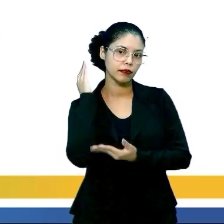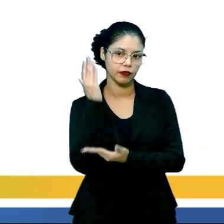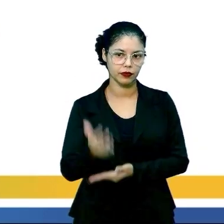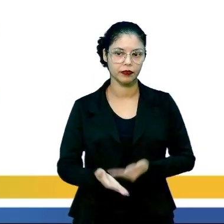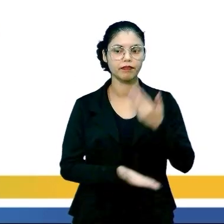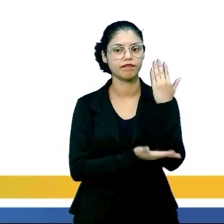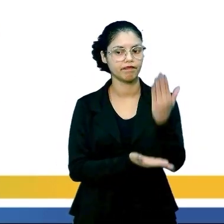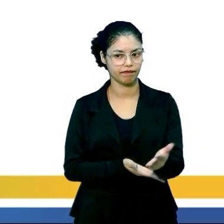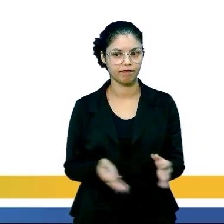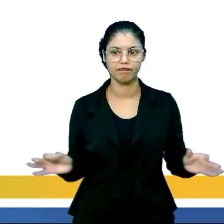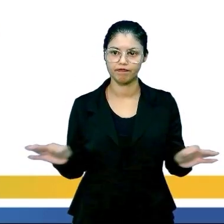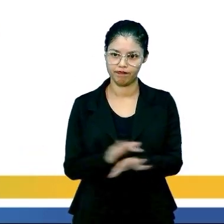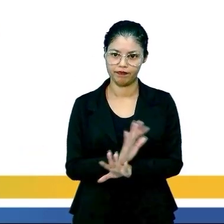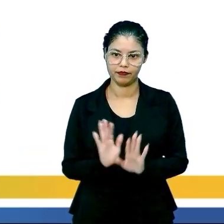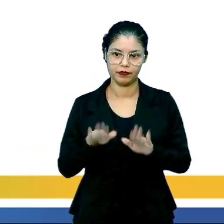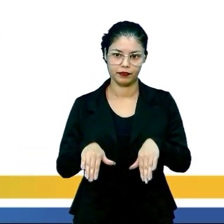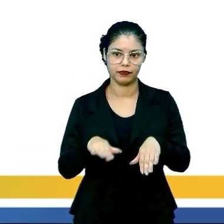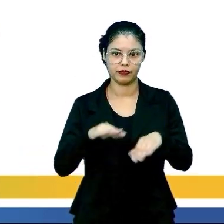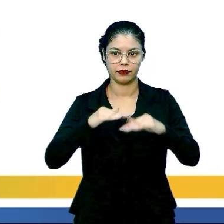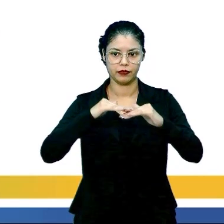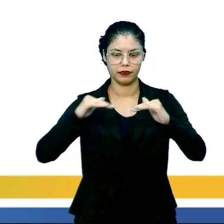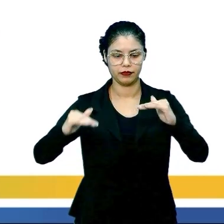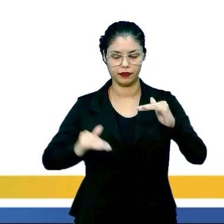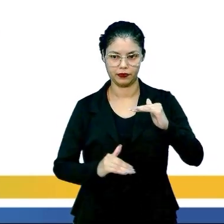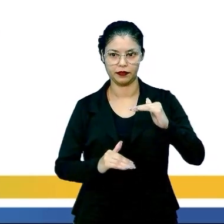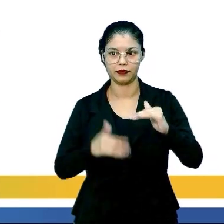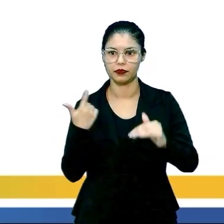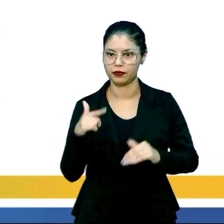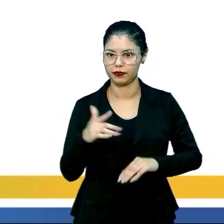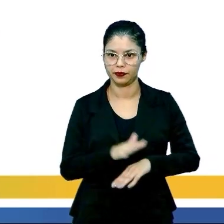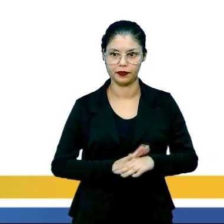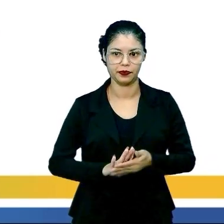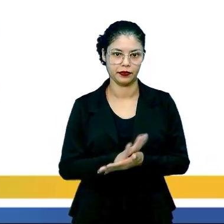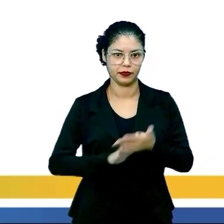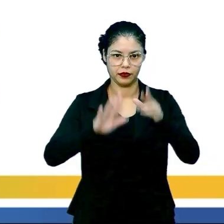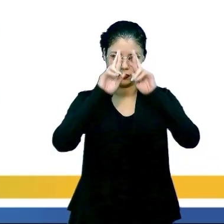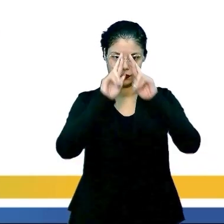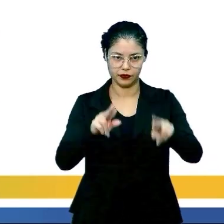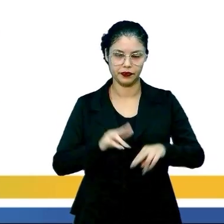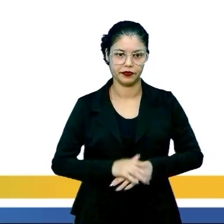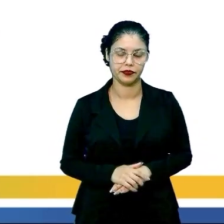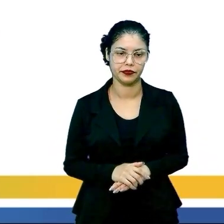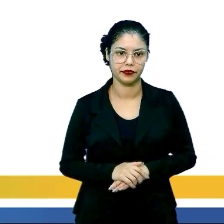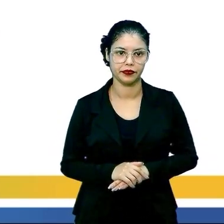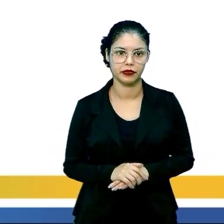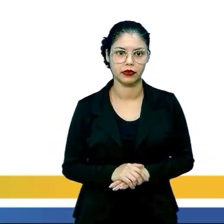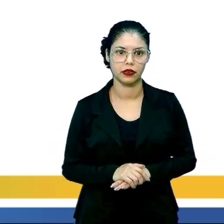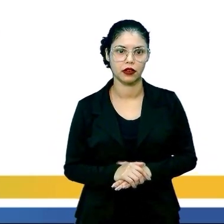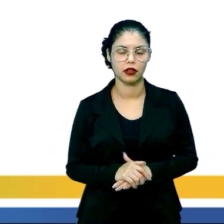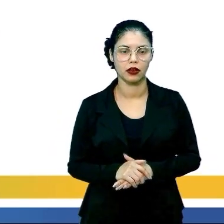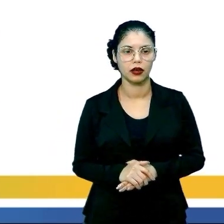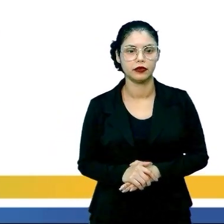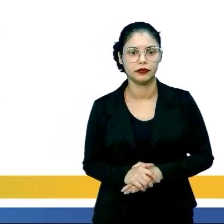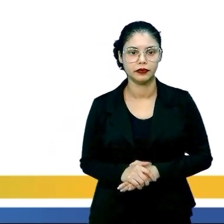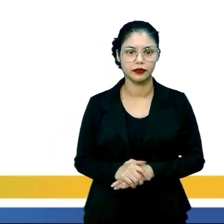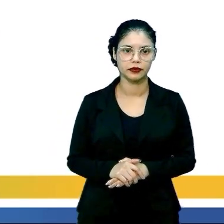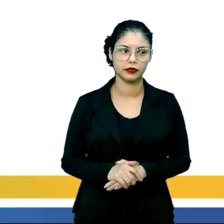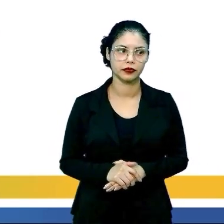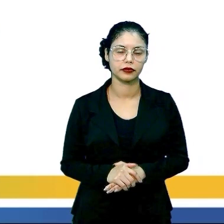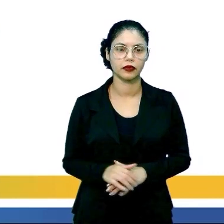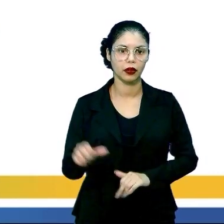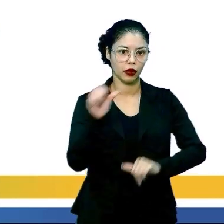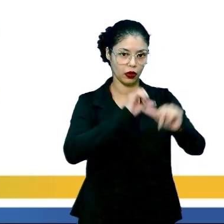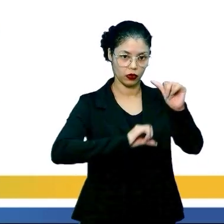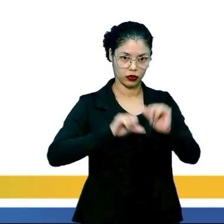desmatamento, se houve destruição e desequilíbrio, não houve aí o respeito, né, pela natureza. Letra